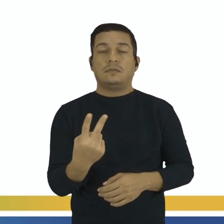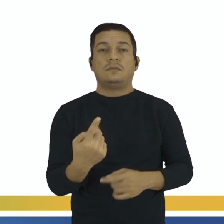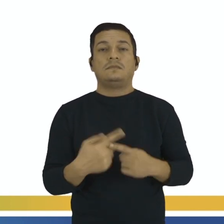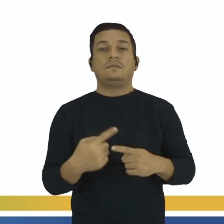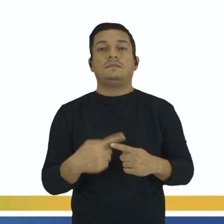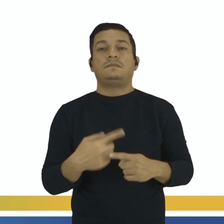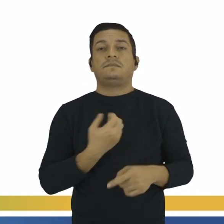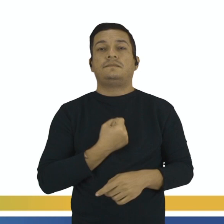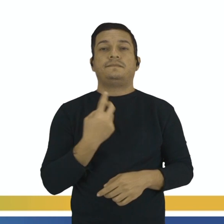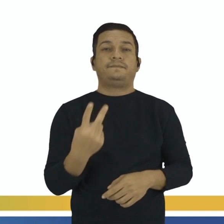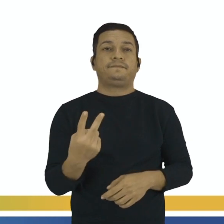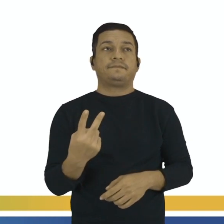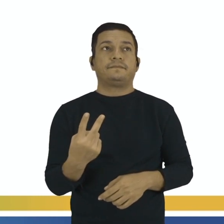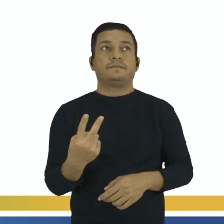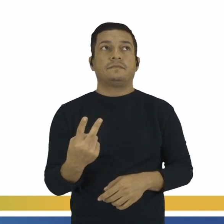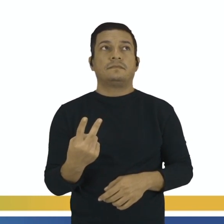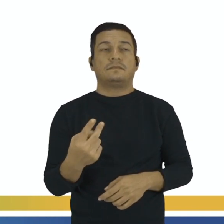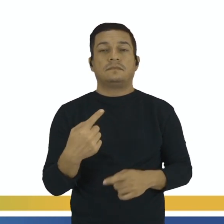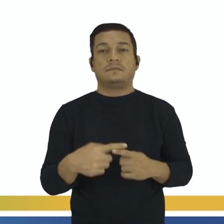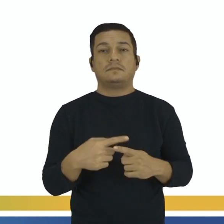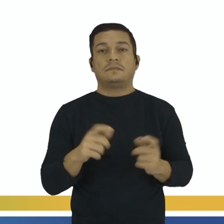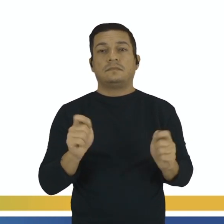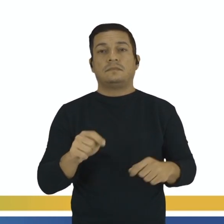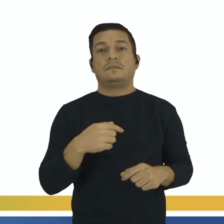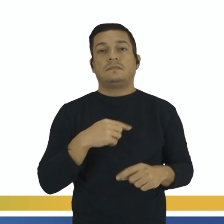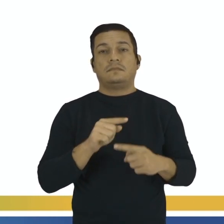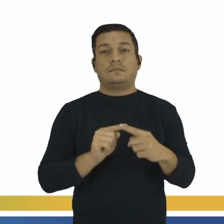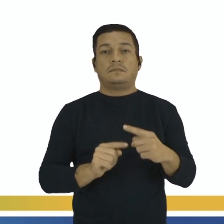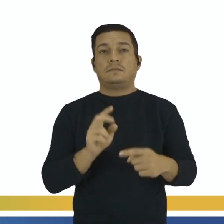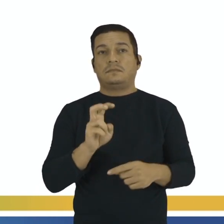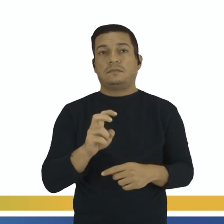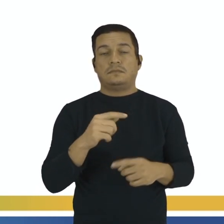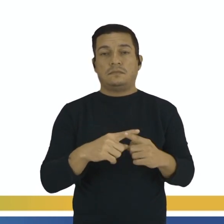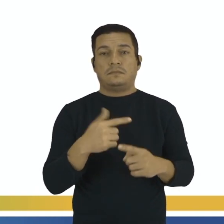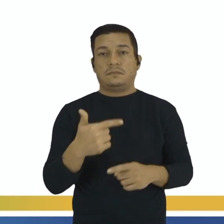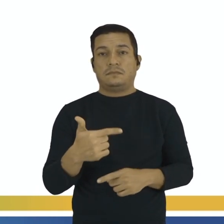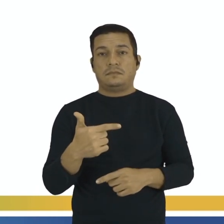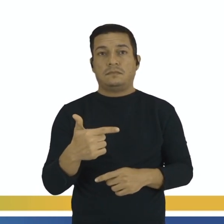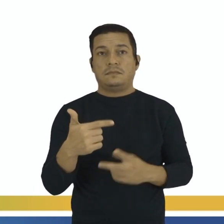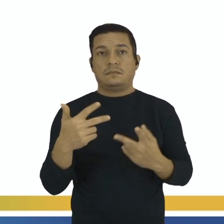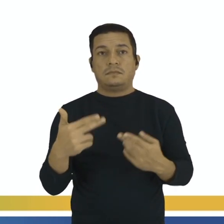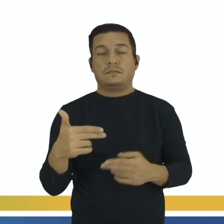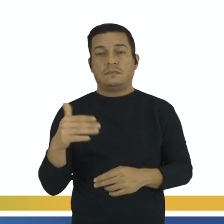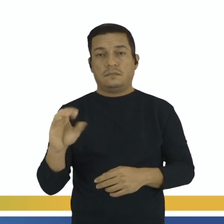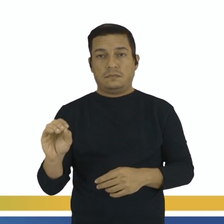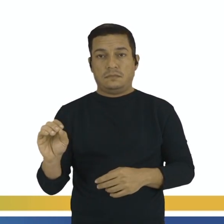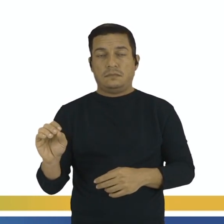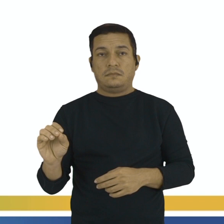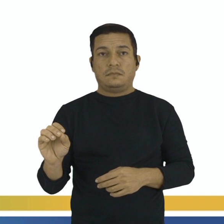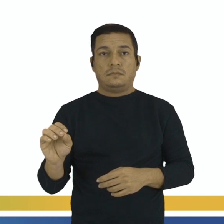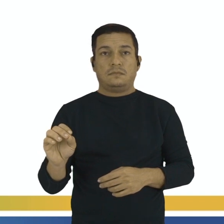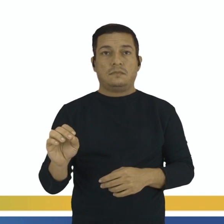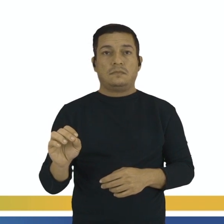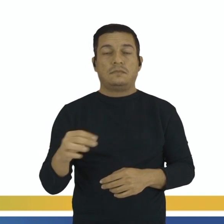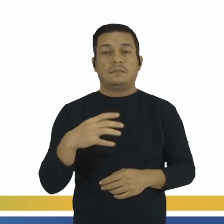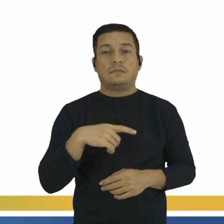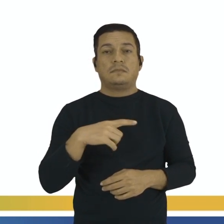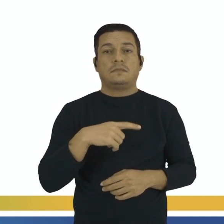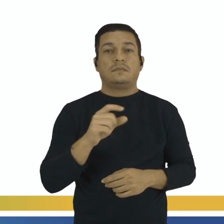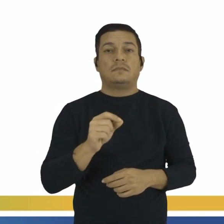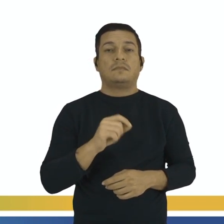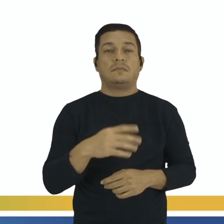Por que vai ser o número 2? Porque observe que se eu multiplicar 5 vezes 2, isso vai ser exatamente igual a 10. Então, eu vou ter